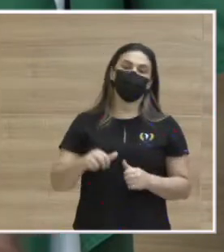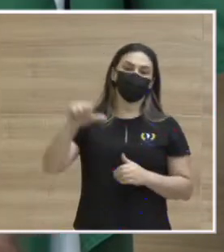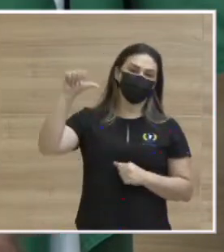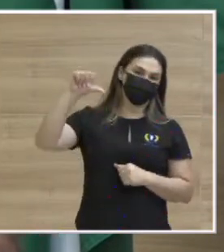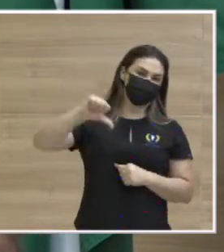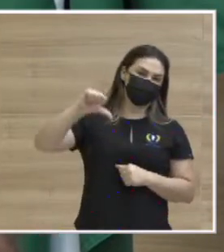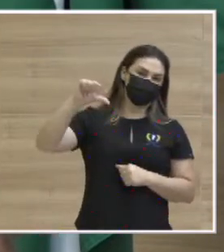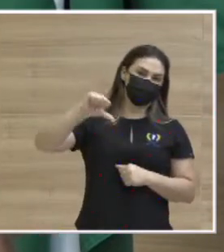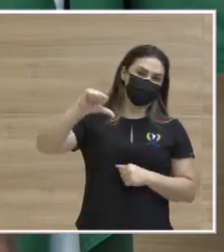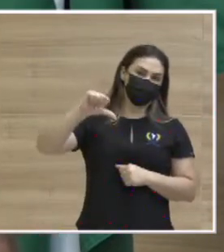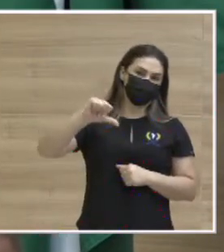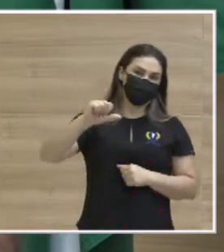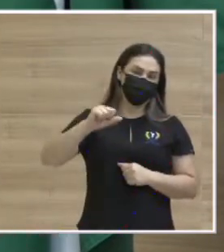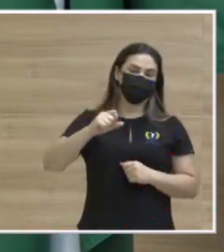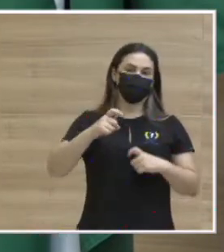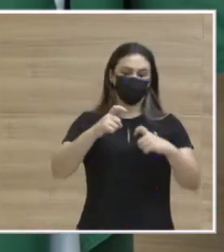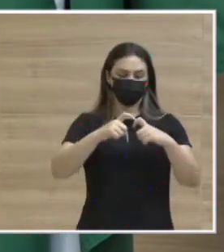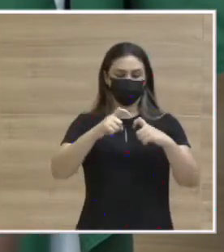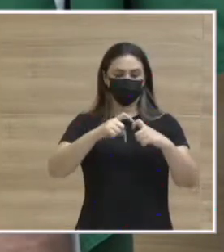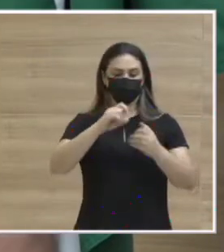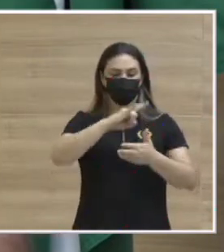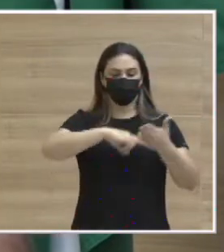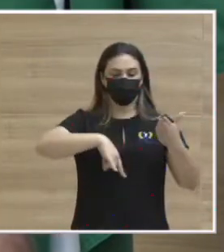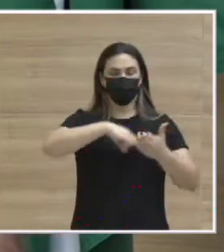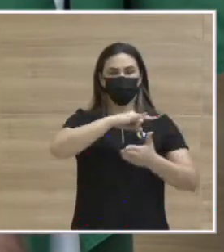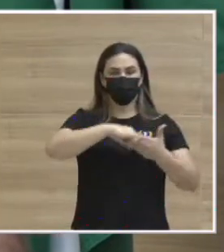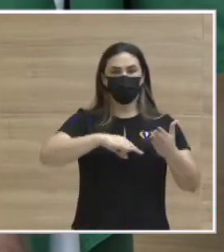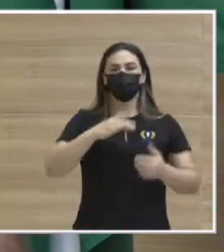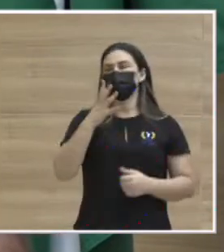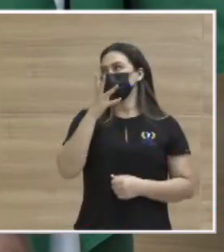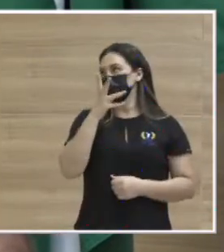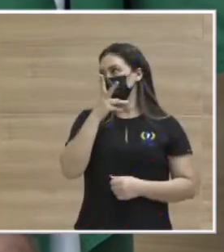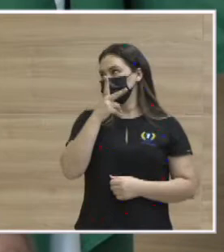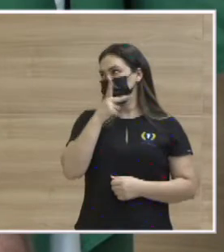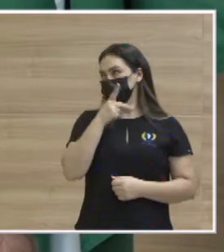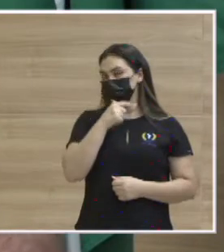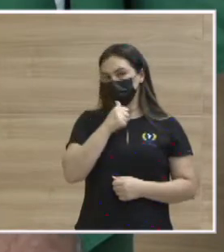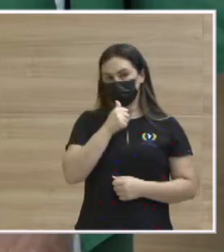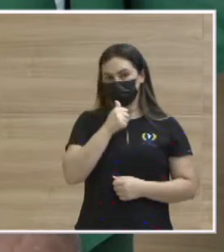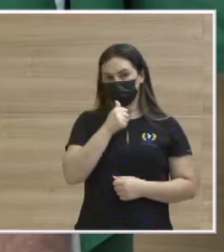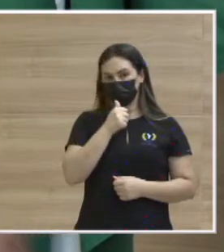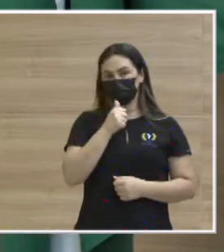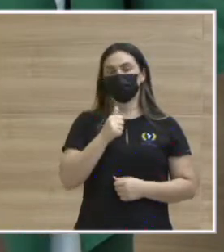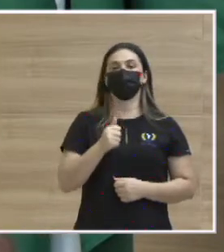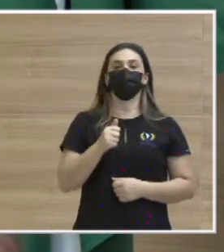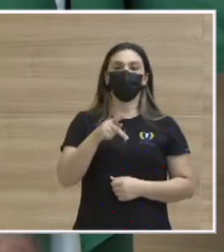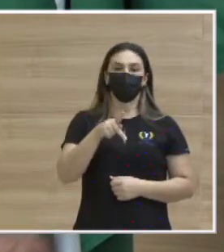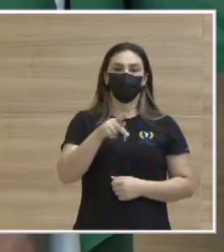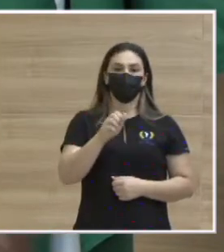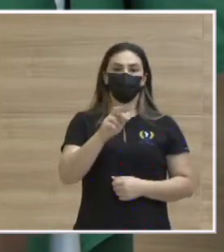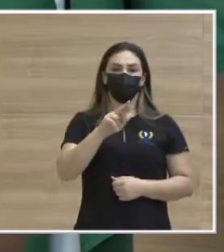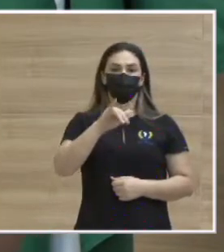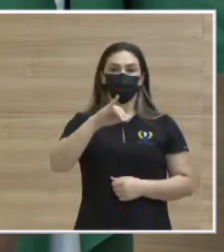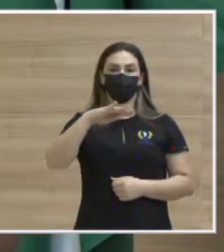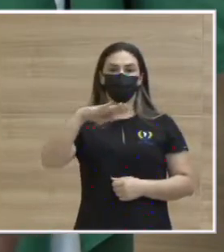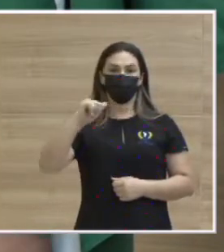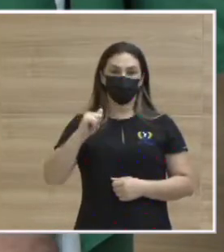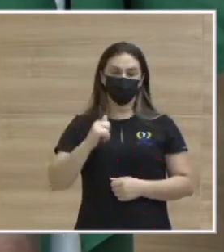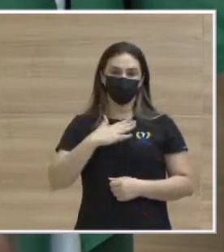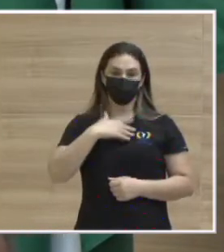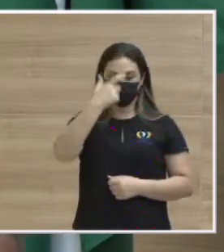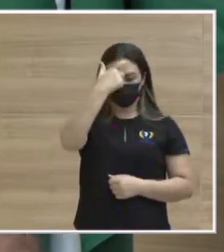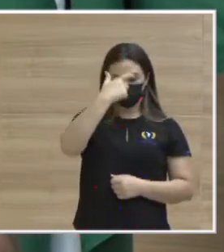aceitação de atestados médicos, morosidade na realização de perícias médicas e imposição que